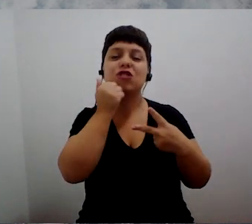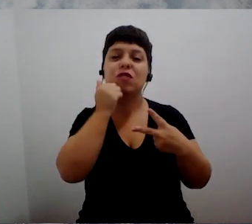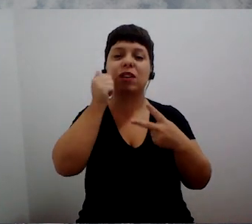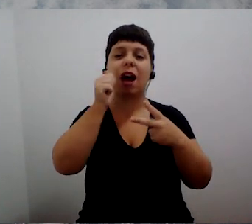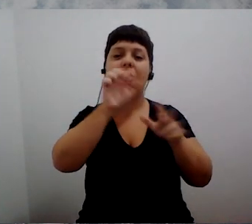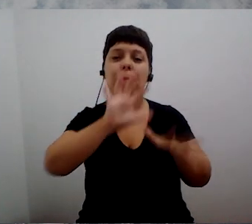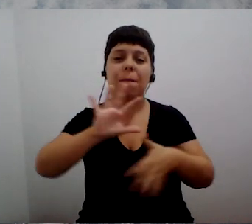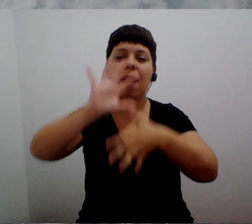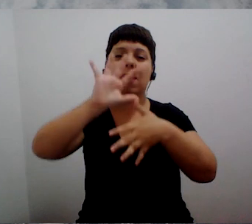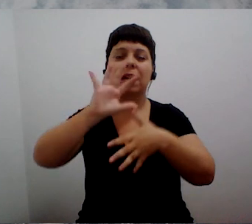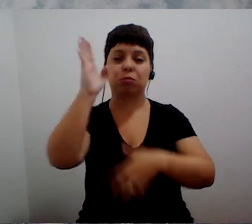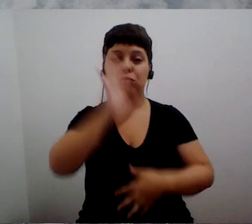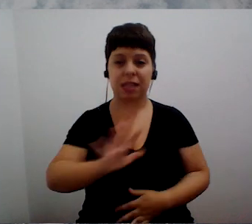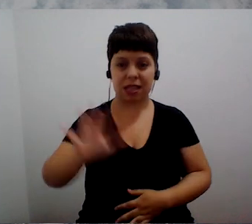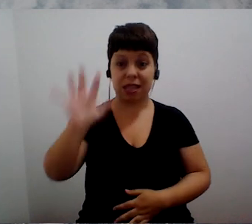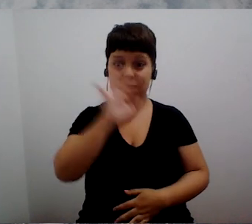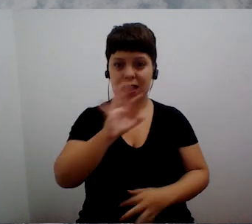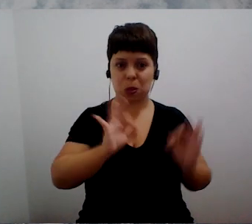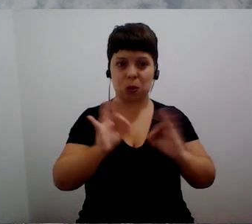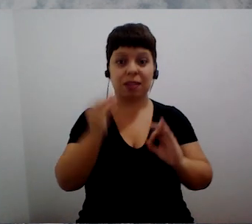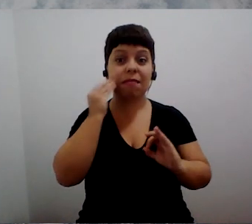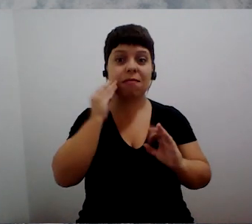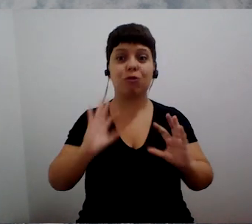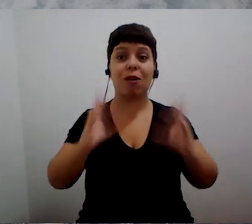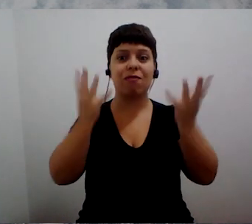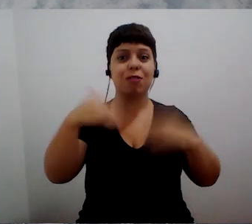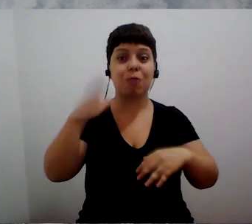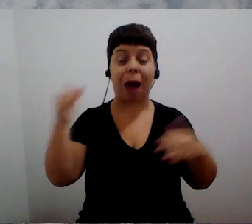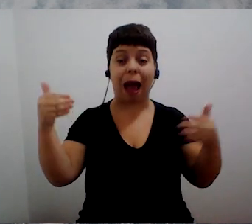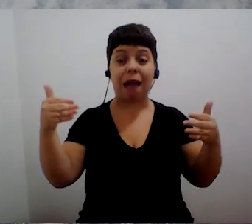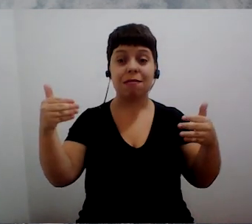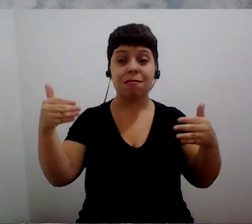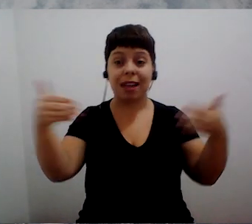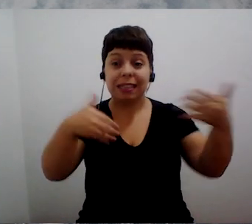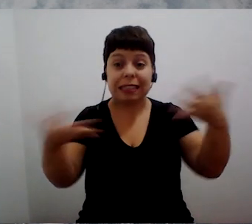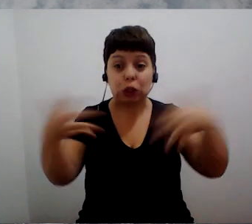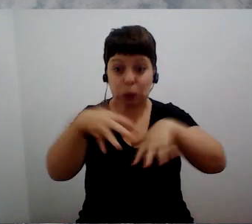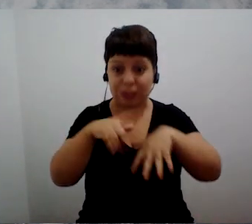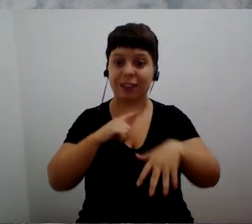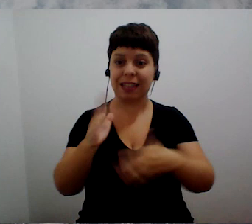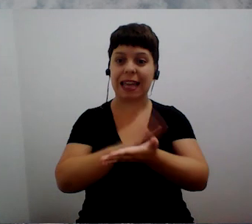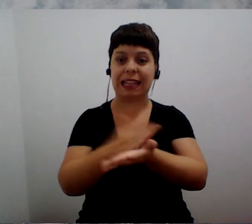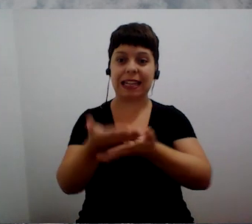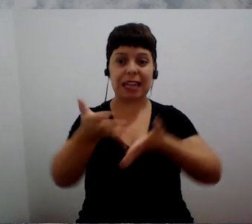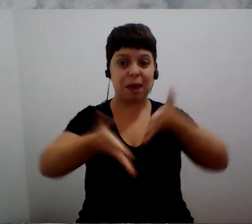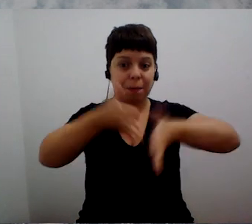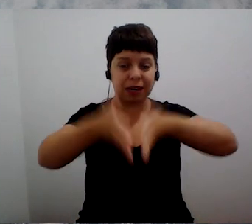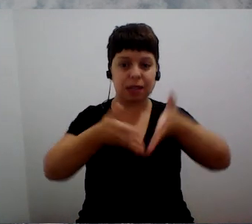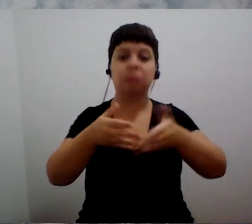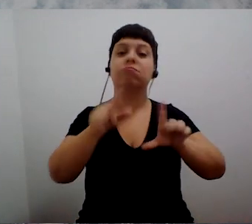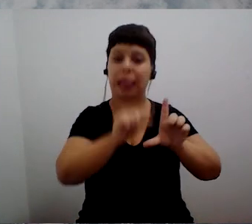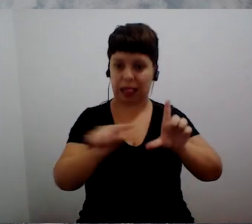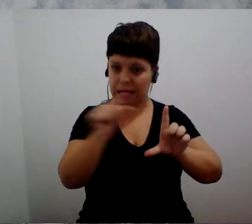Estamos fazendo o possível para tornar esse evento um pouco mais inclusivo, então a gente vai ter tradução para Libras, vamos fazer